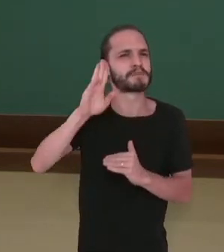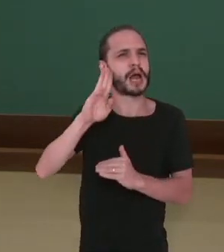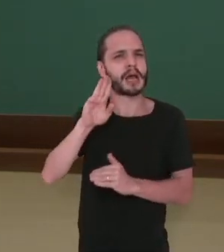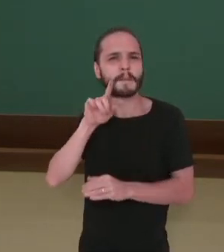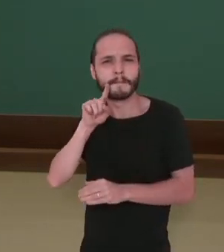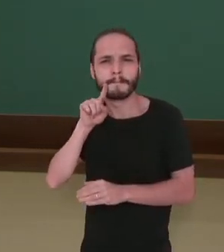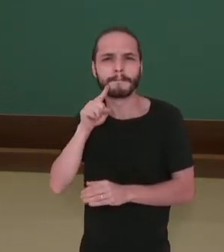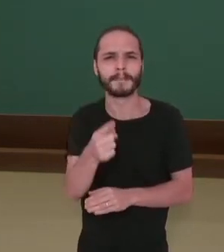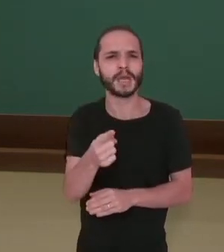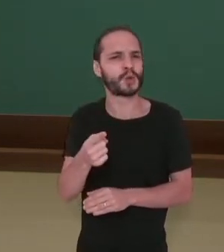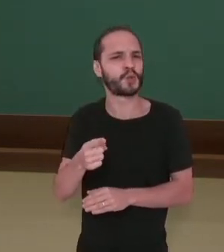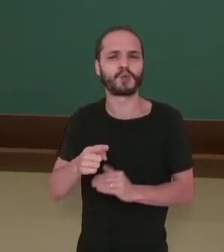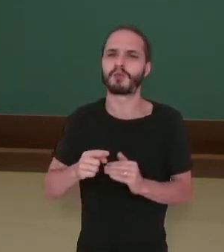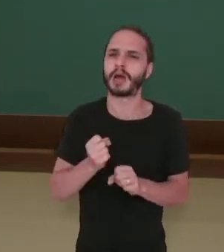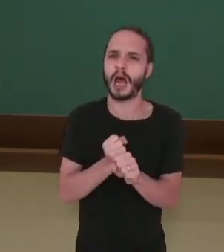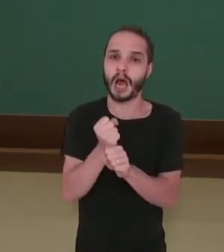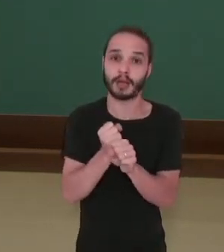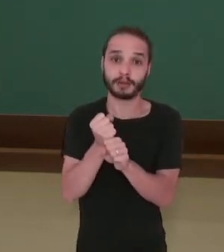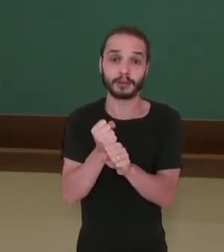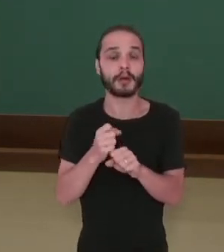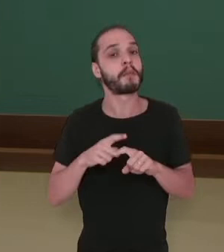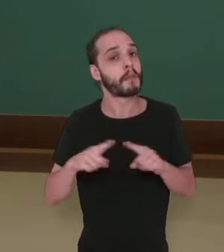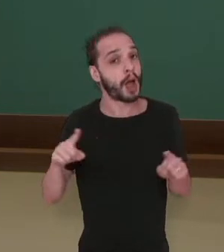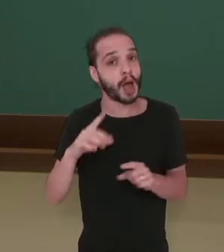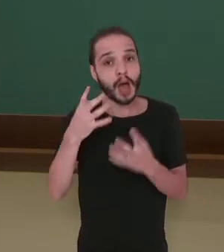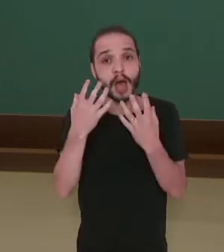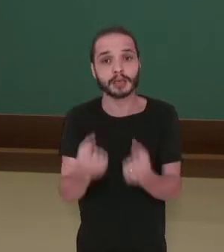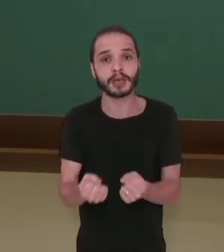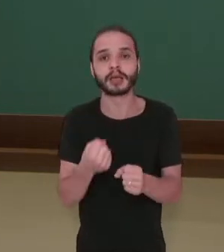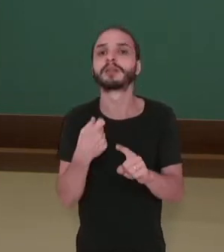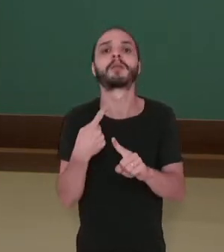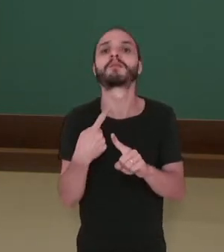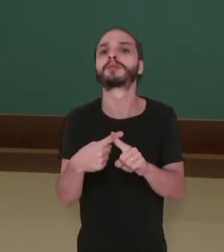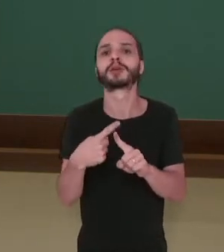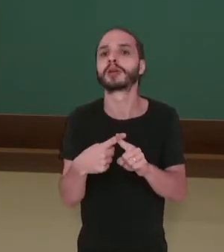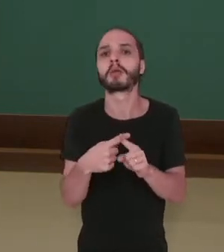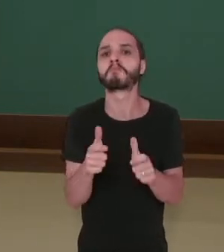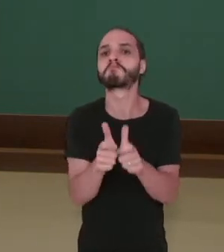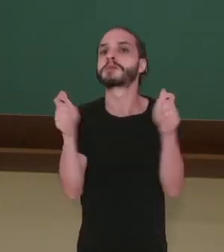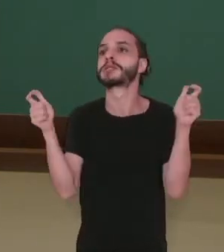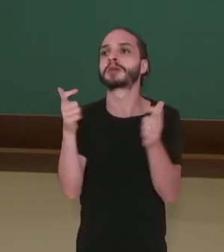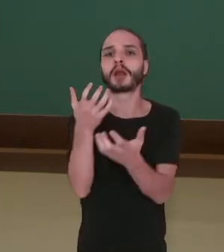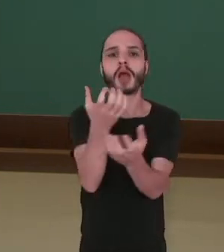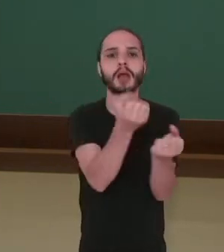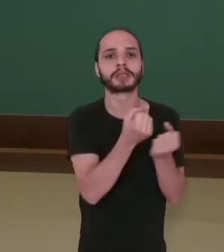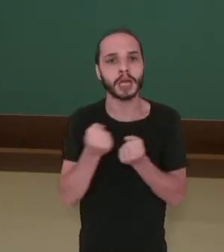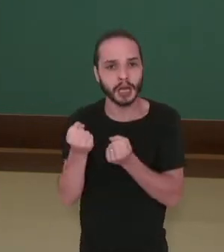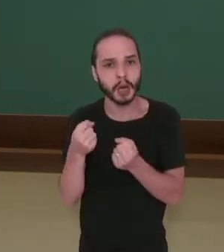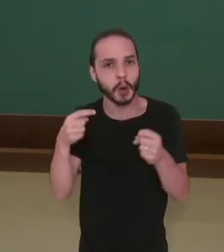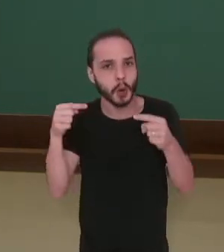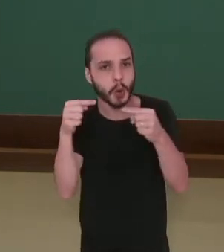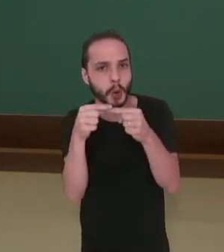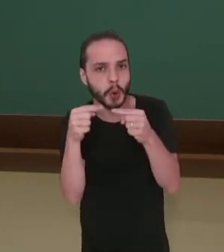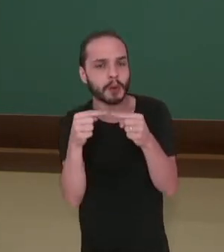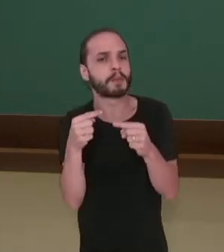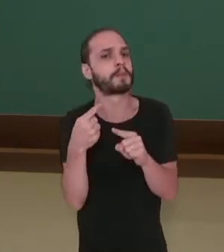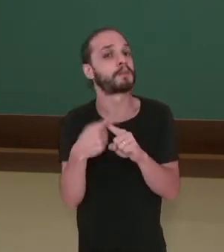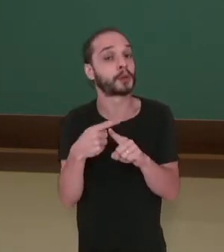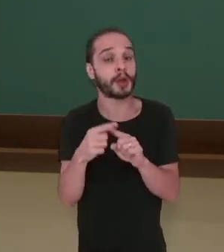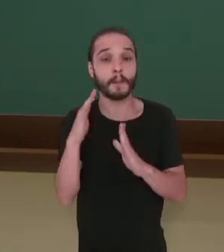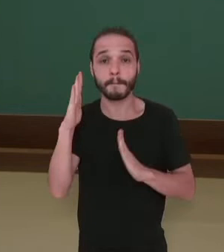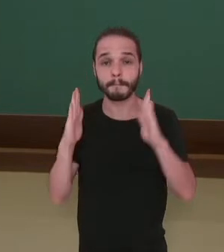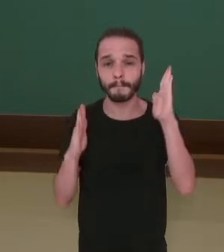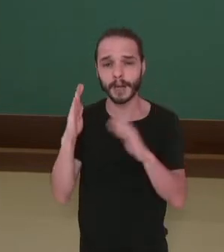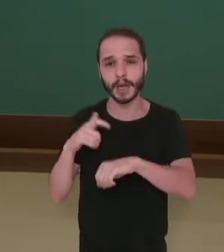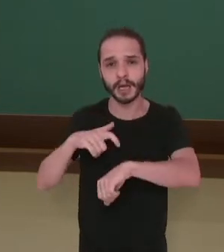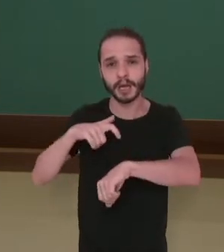anos na verdade, né? Mas é mais aceita por quê? Porque na verdade seria nesse período em que eles